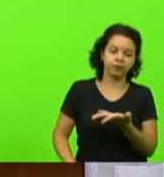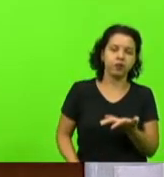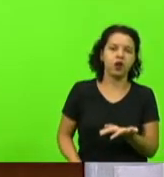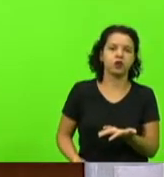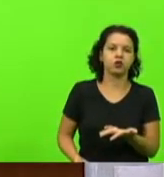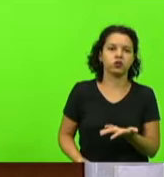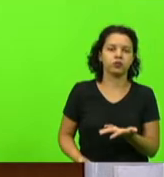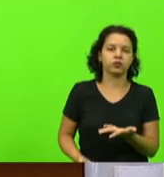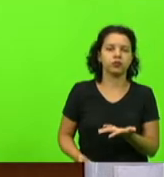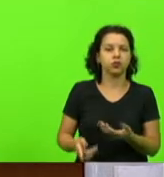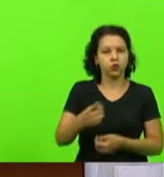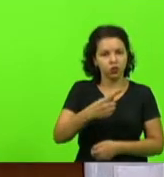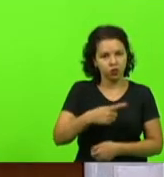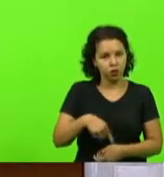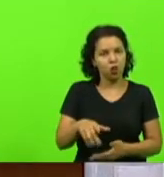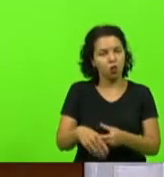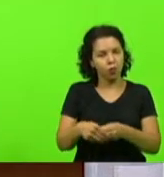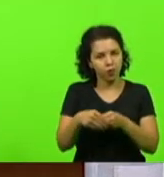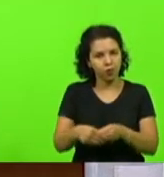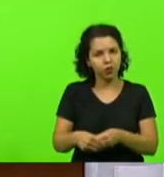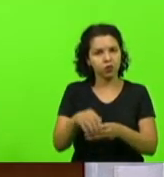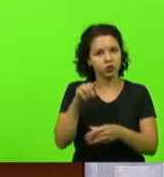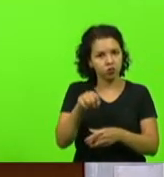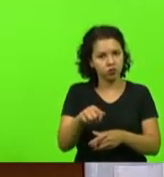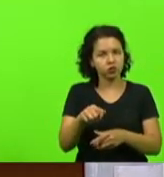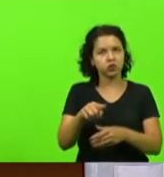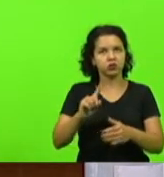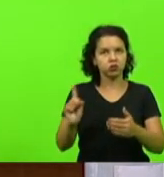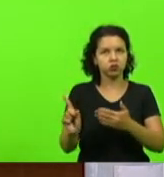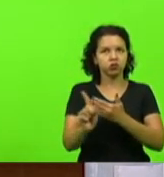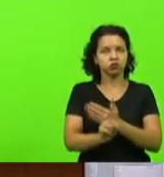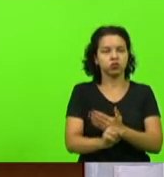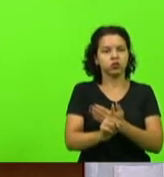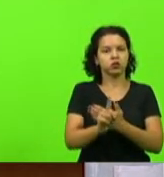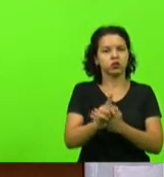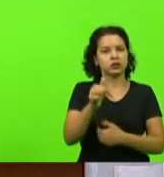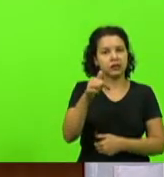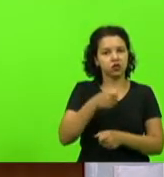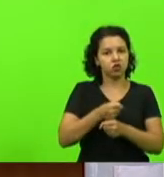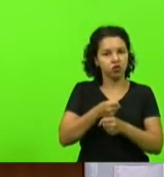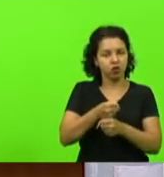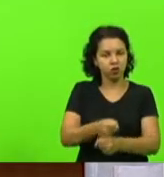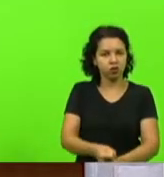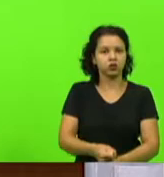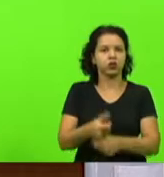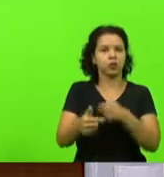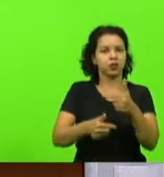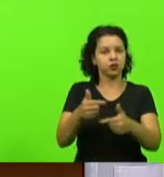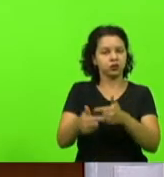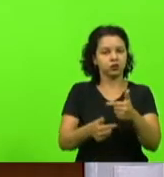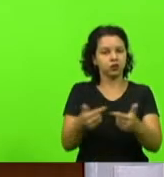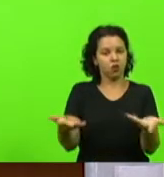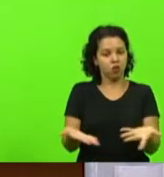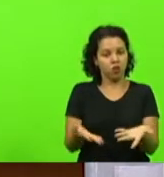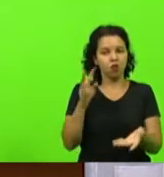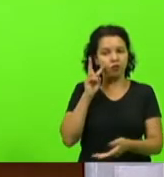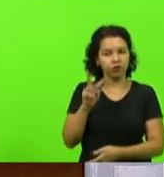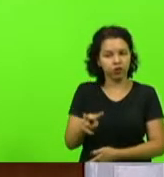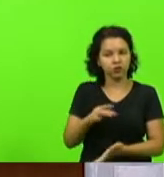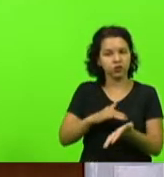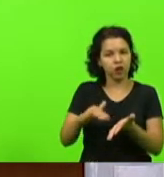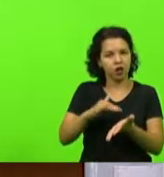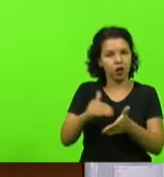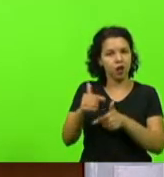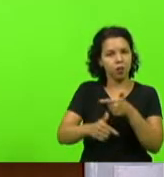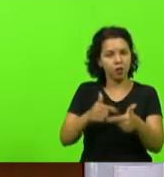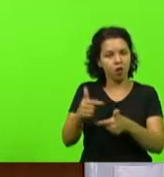que tu cumpriu à frente dessa pasta, 7 anos. E eu vejo um secretário trabalhando muito fortemente,